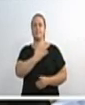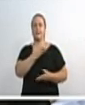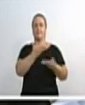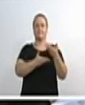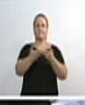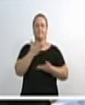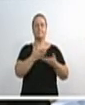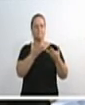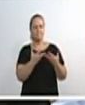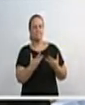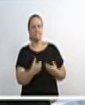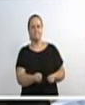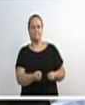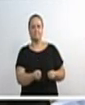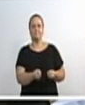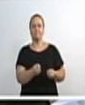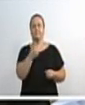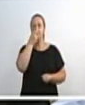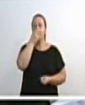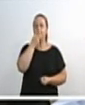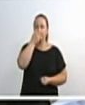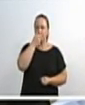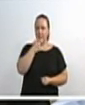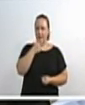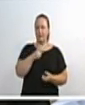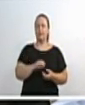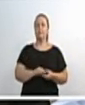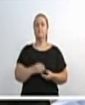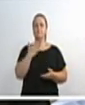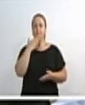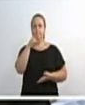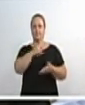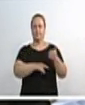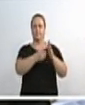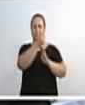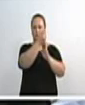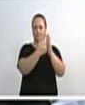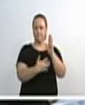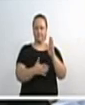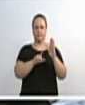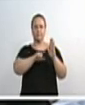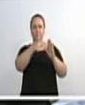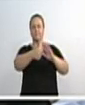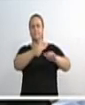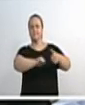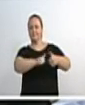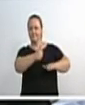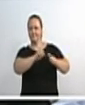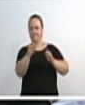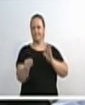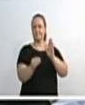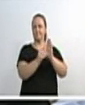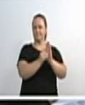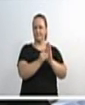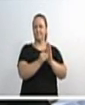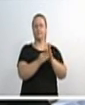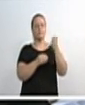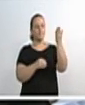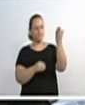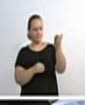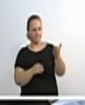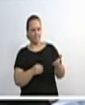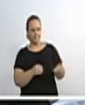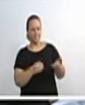portanto, das mãos do vereador Becker o requerimento de moção e para posterior análise e inclusão na ordem do dia. Ouço pela